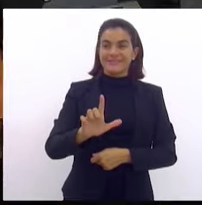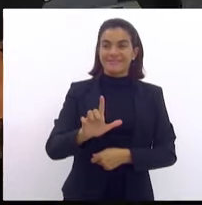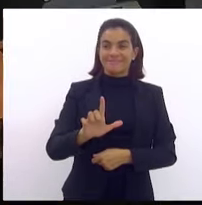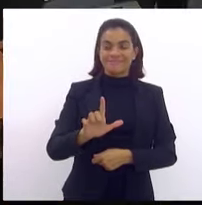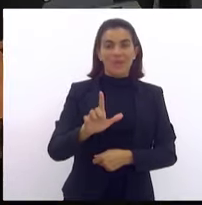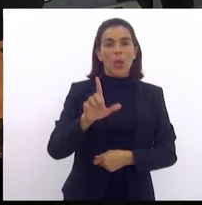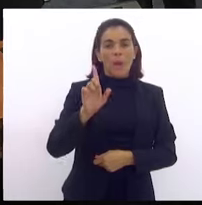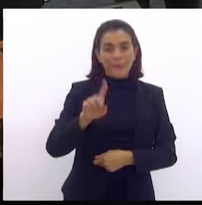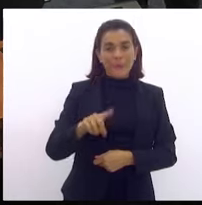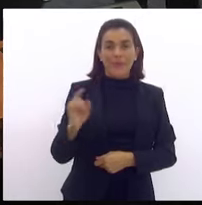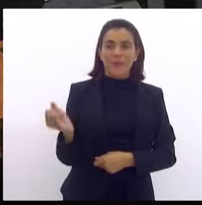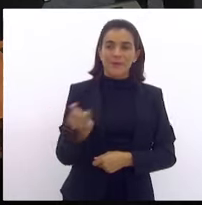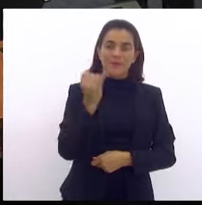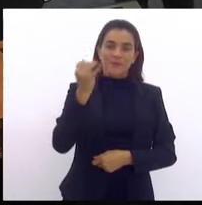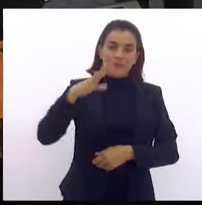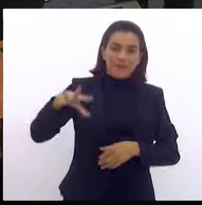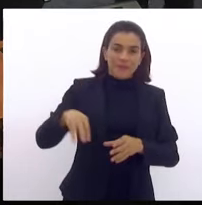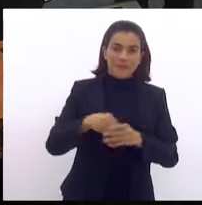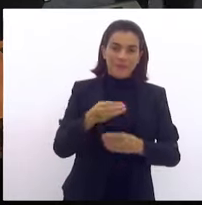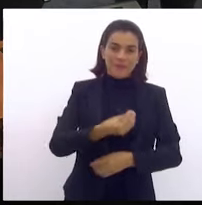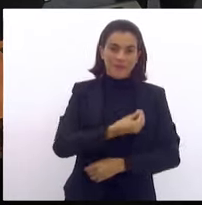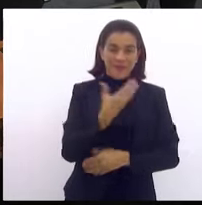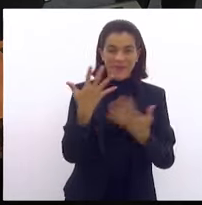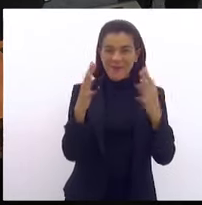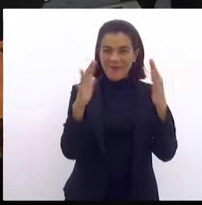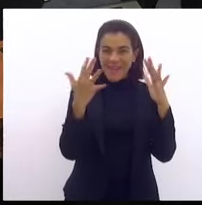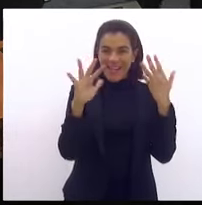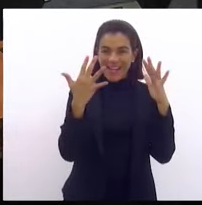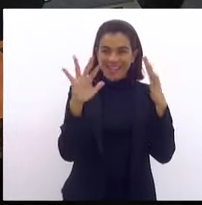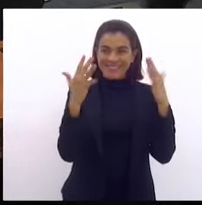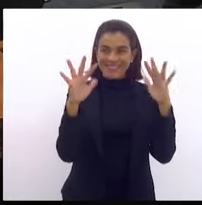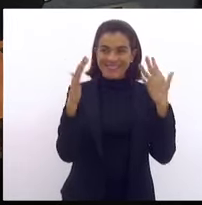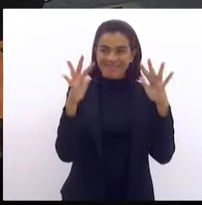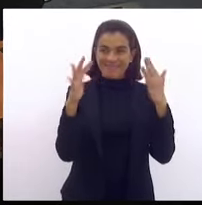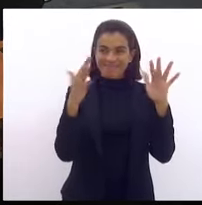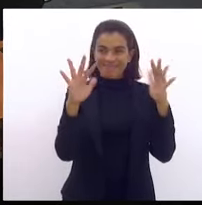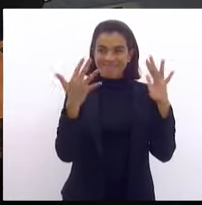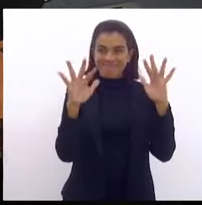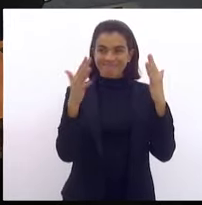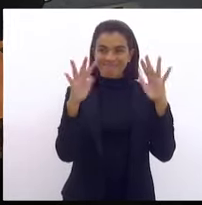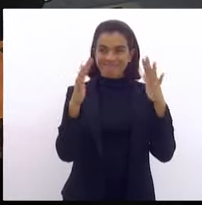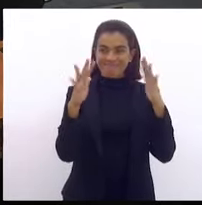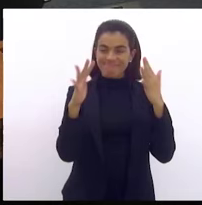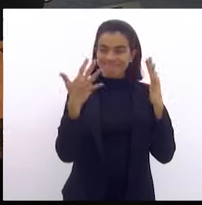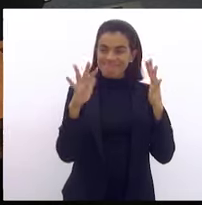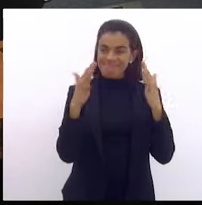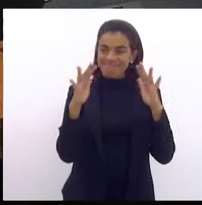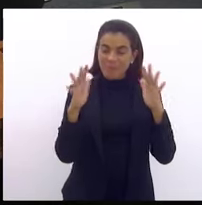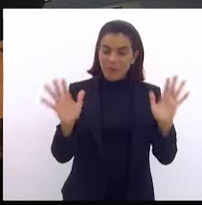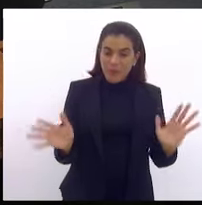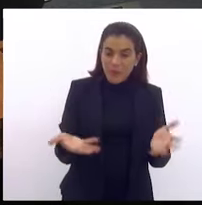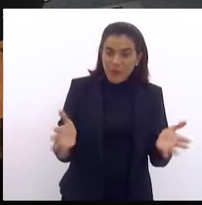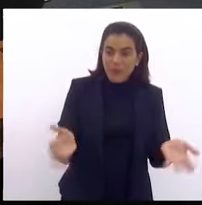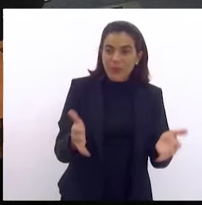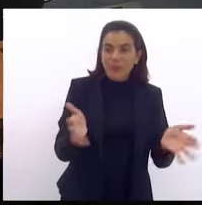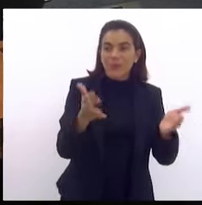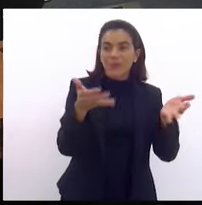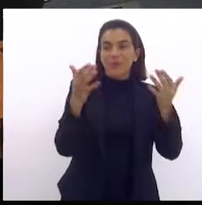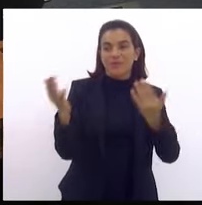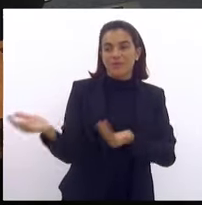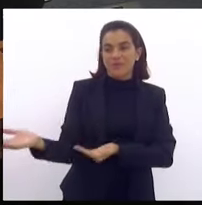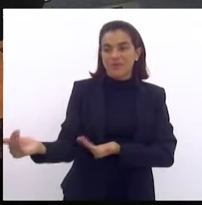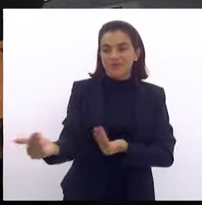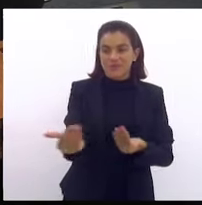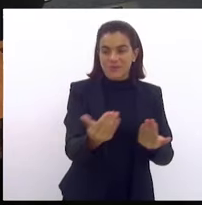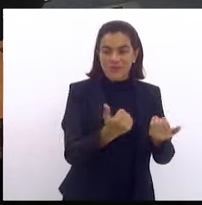muito importante essa participação. Então, parabenizo o senhor deputado por esse incentivo, esses jovens, e com